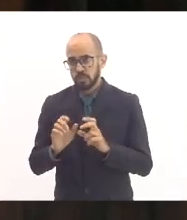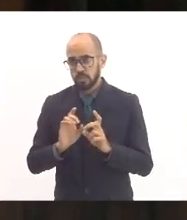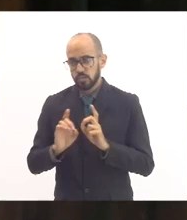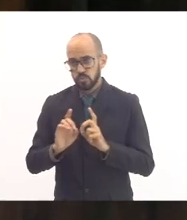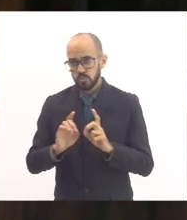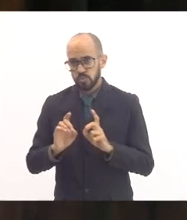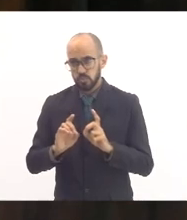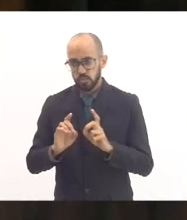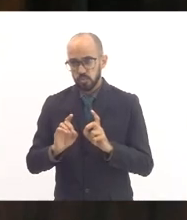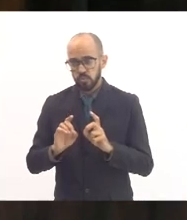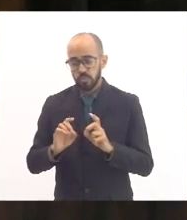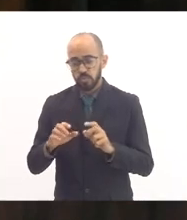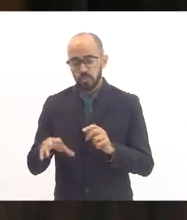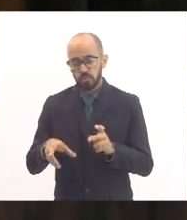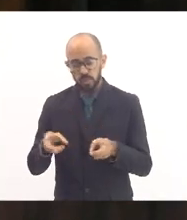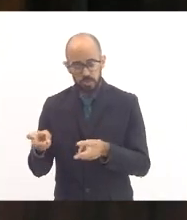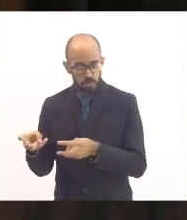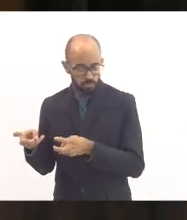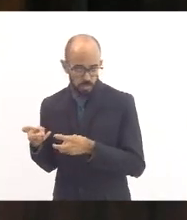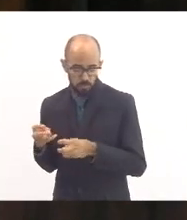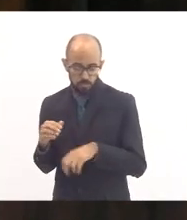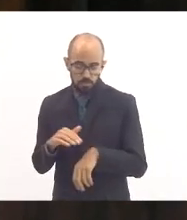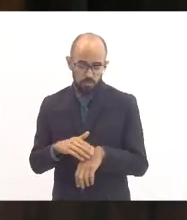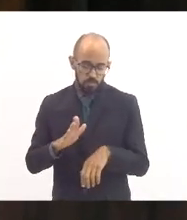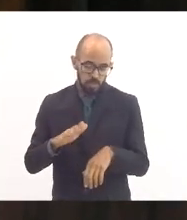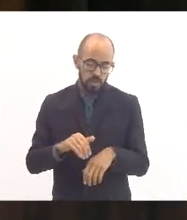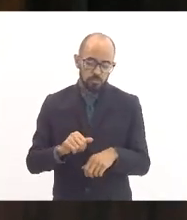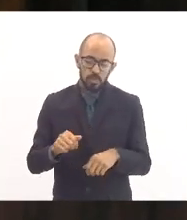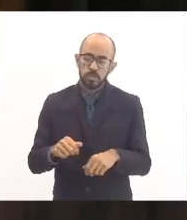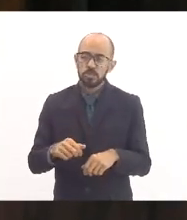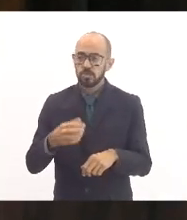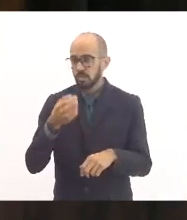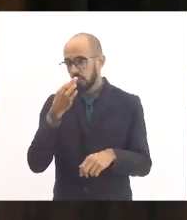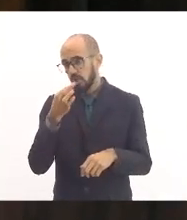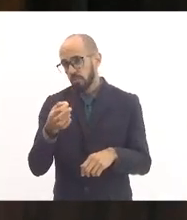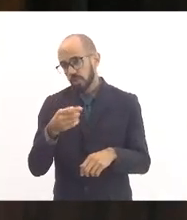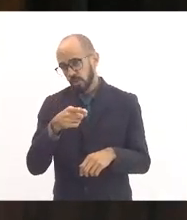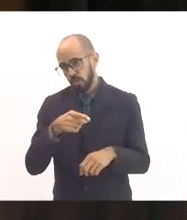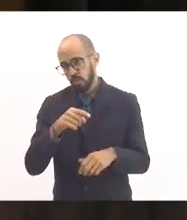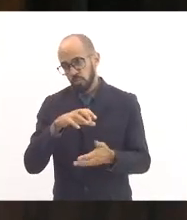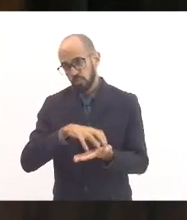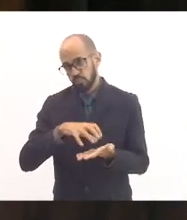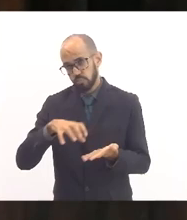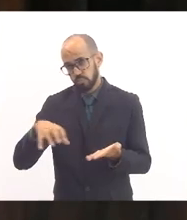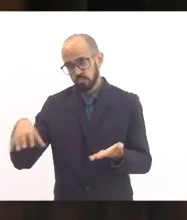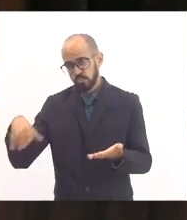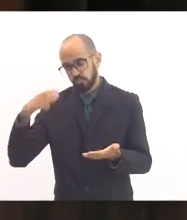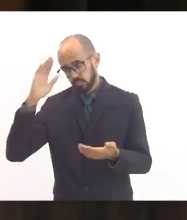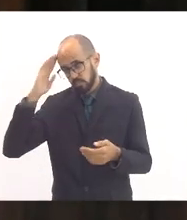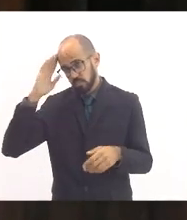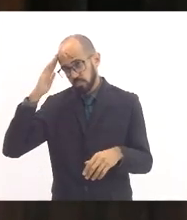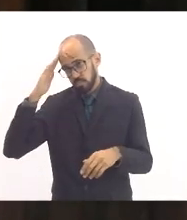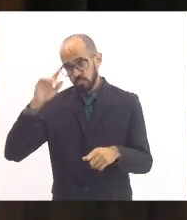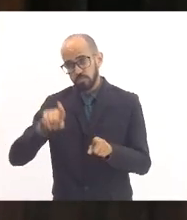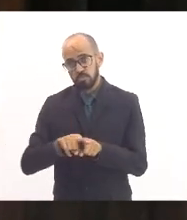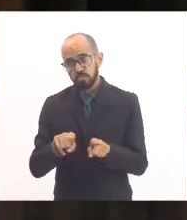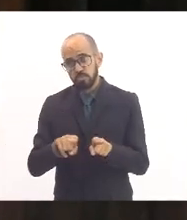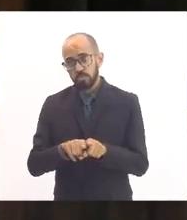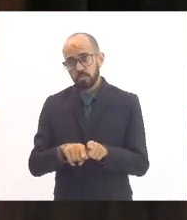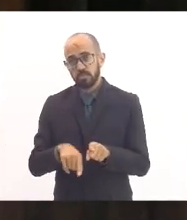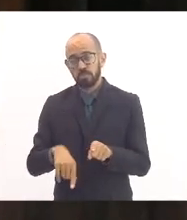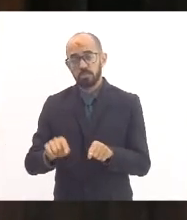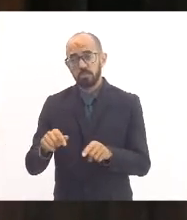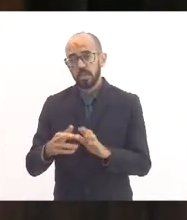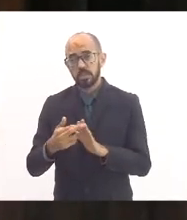ouvir mais para que a gente possa entender a opinião das categorias entender pois são como disse a deputada Martha Rocha as